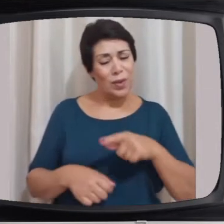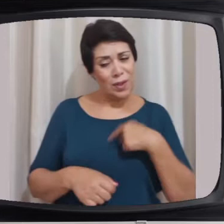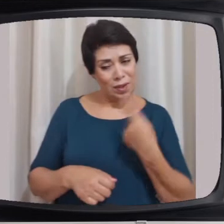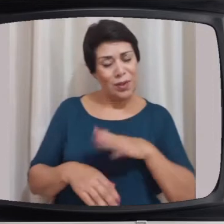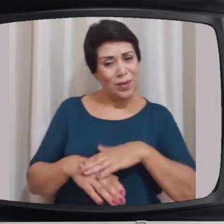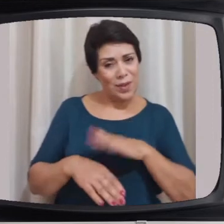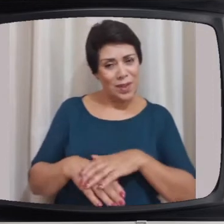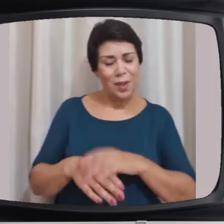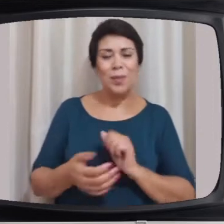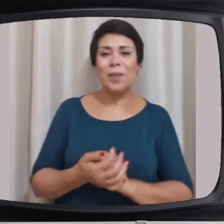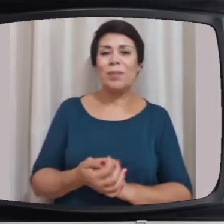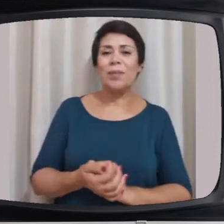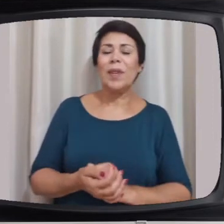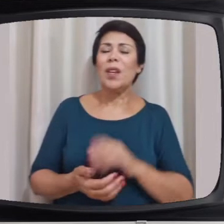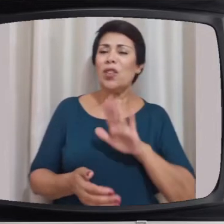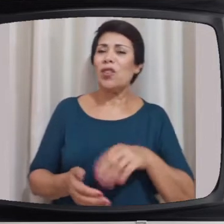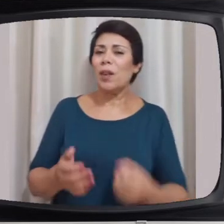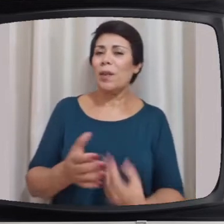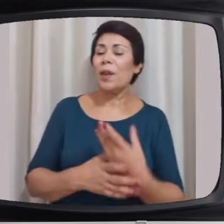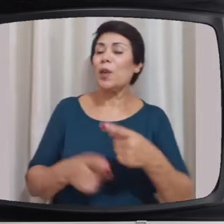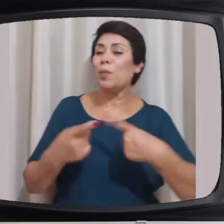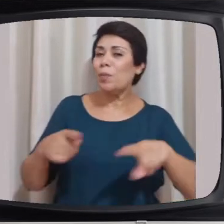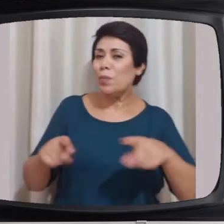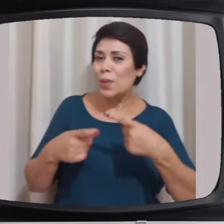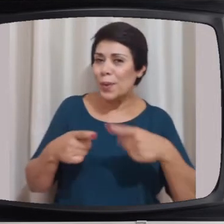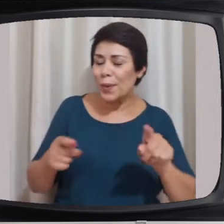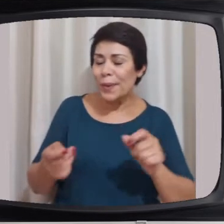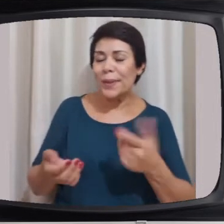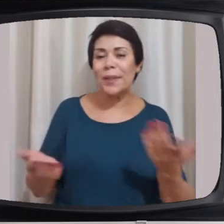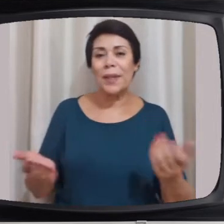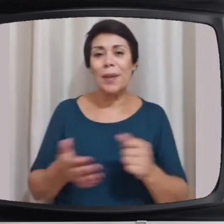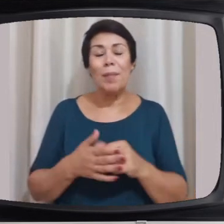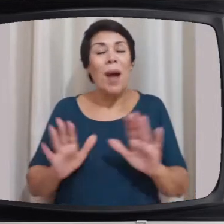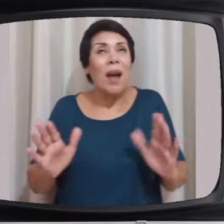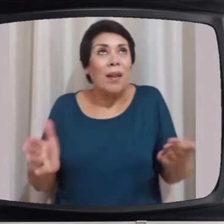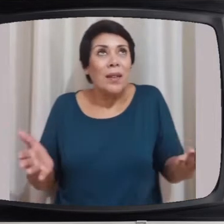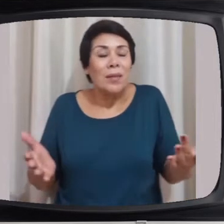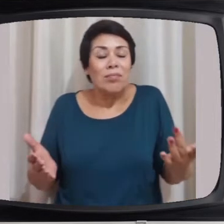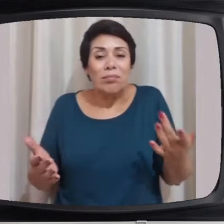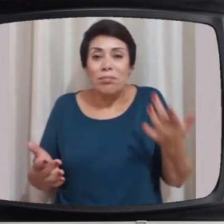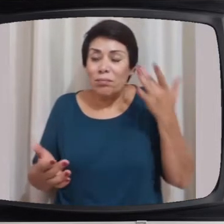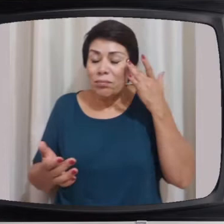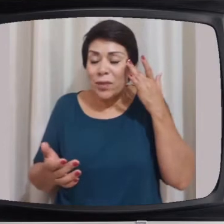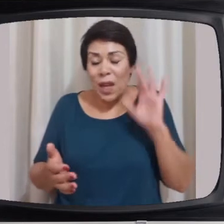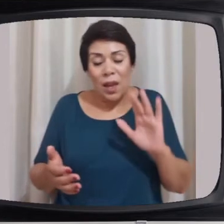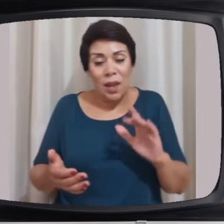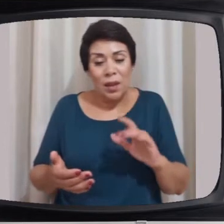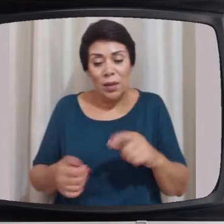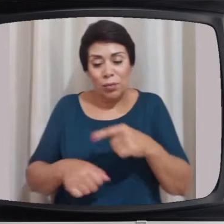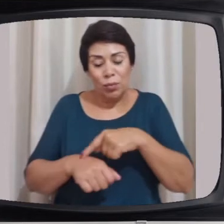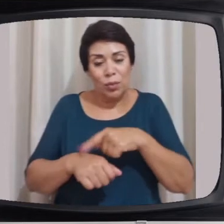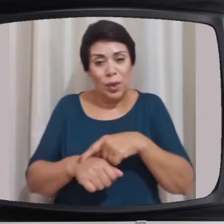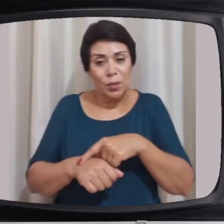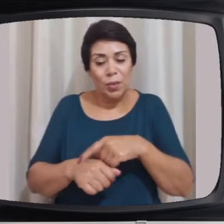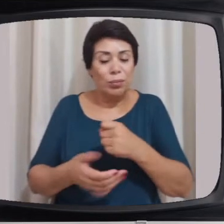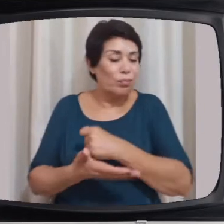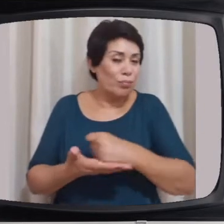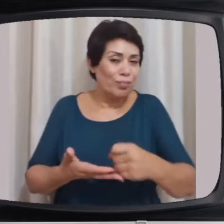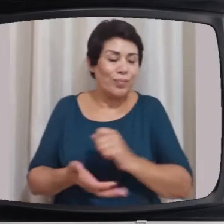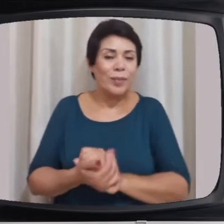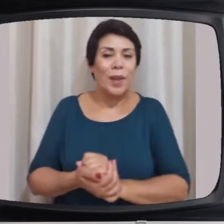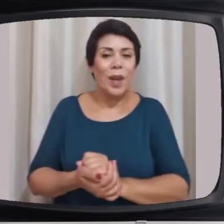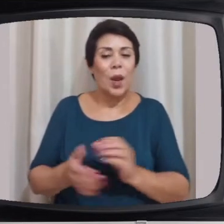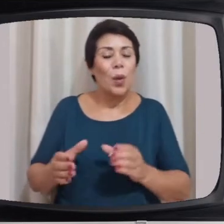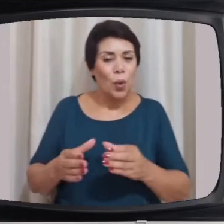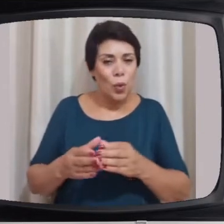gosta, e o Bonfá tem feito músicas, e a gente tem... Mas, de repente, sei lá, passou a fase, sabe? Aí o Patufu, de repente,